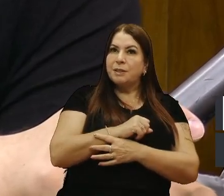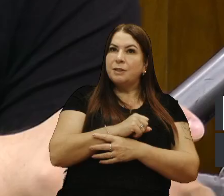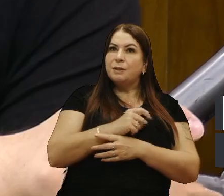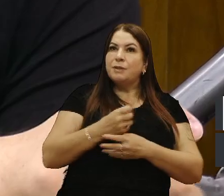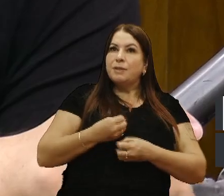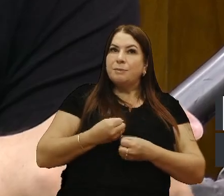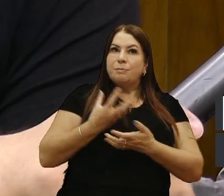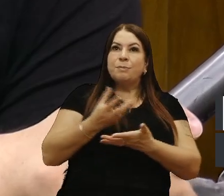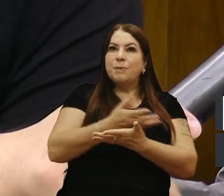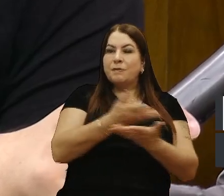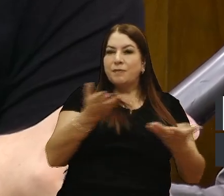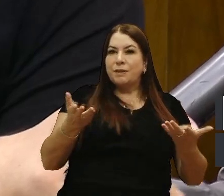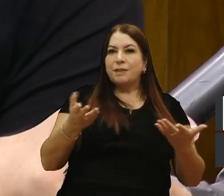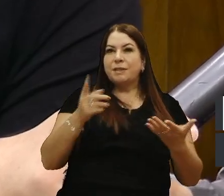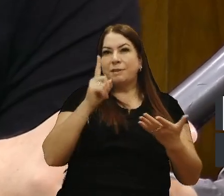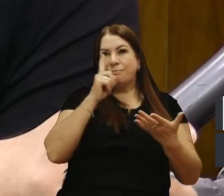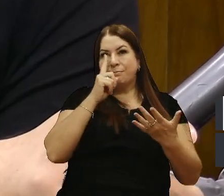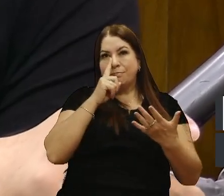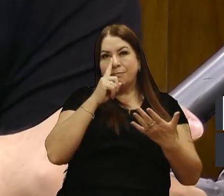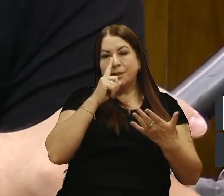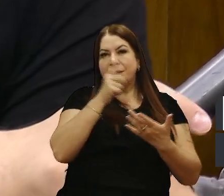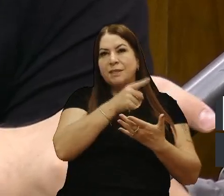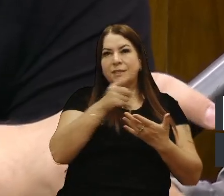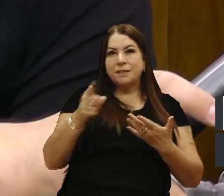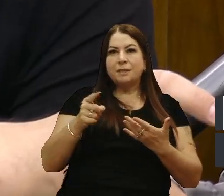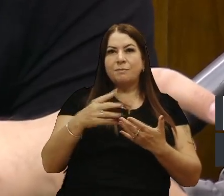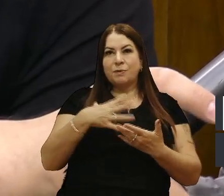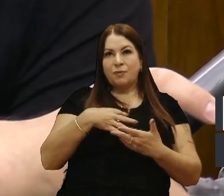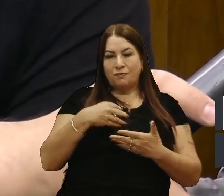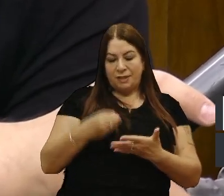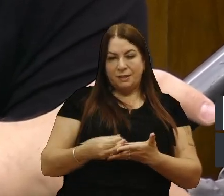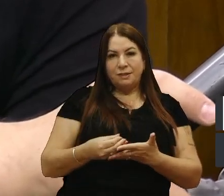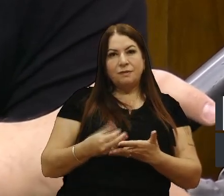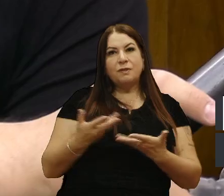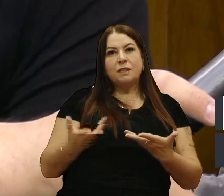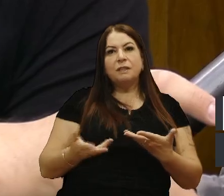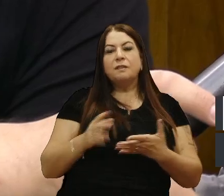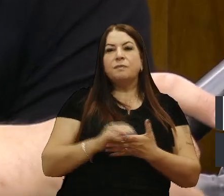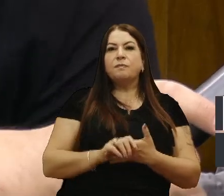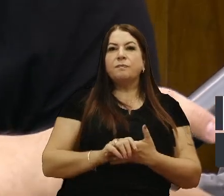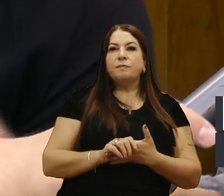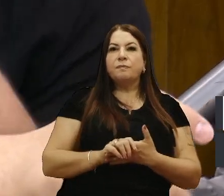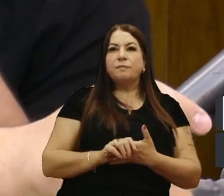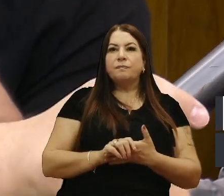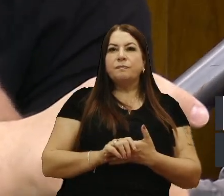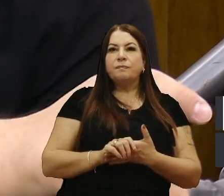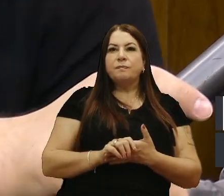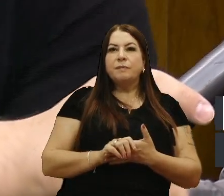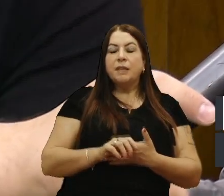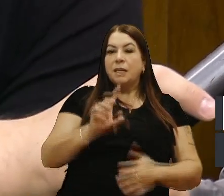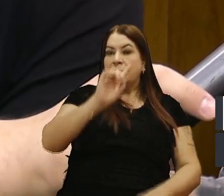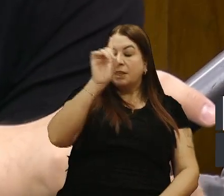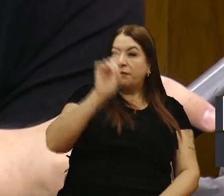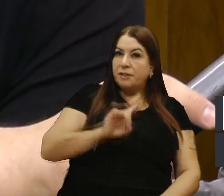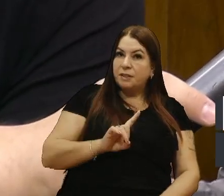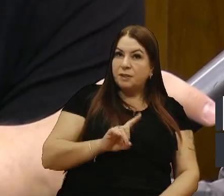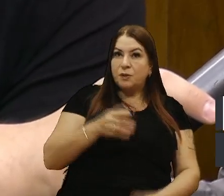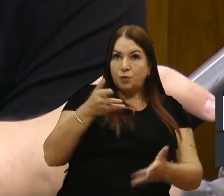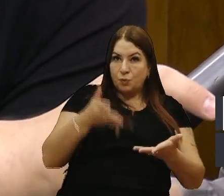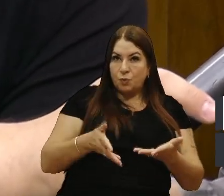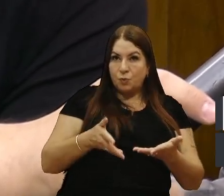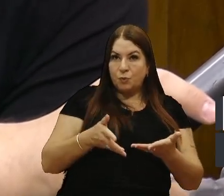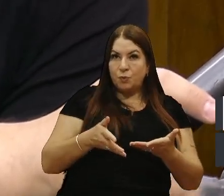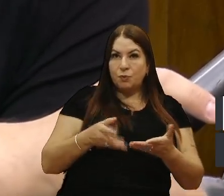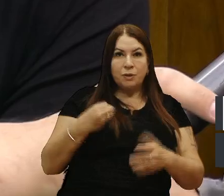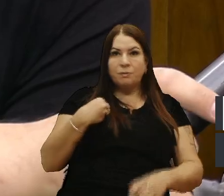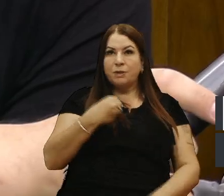transmite, vocês, né, as mães, transmitem isso para os filhos. Então, assim, a deficiência, hoje, a